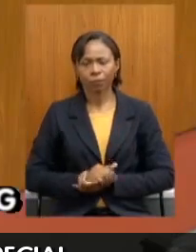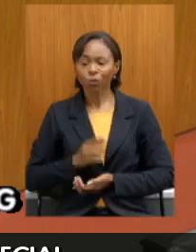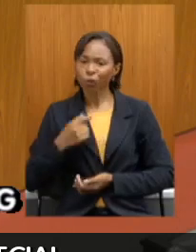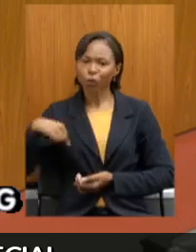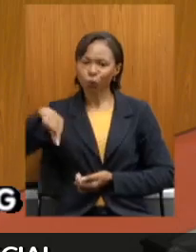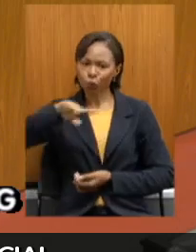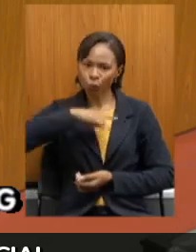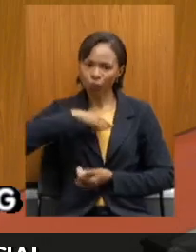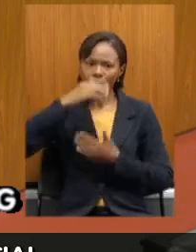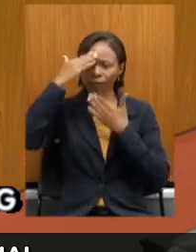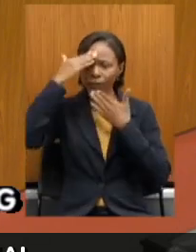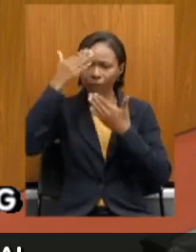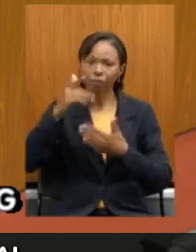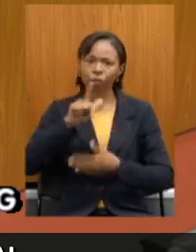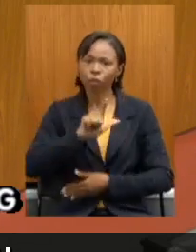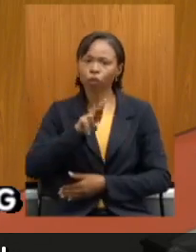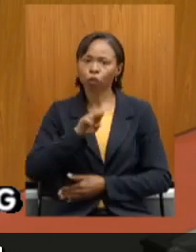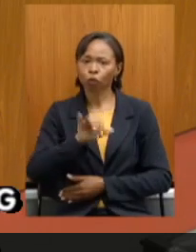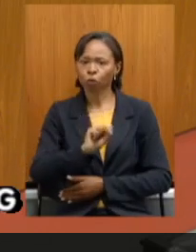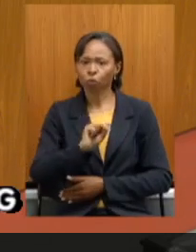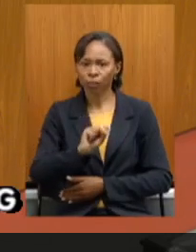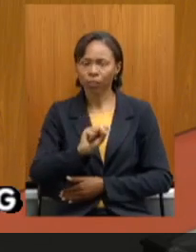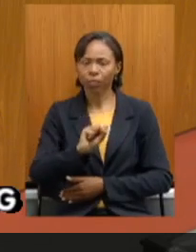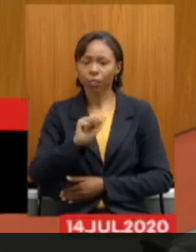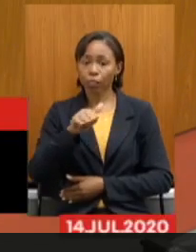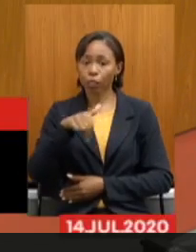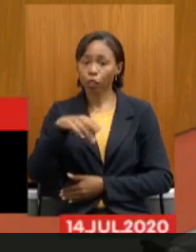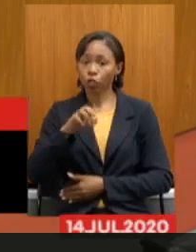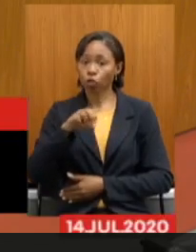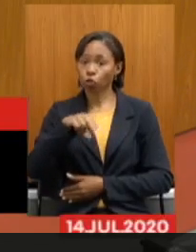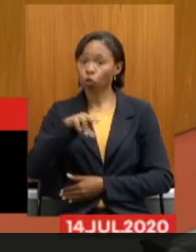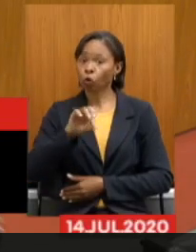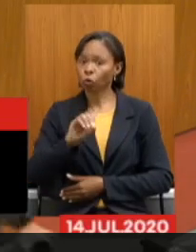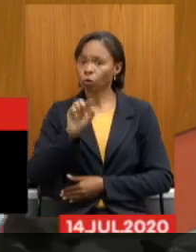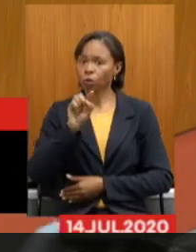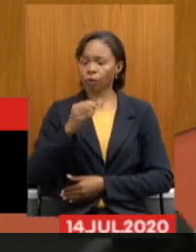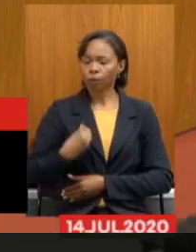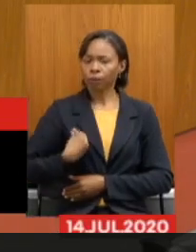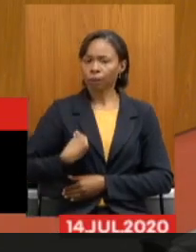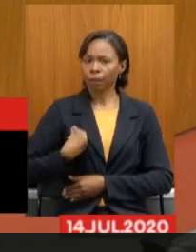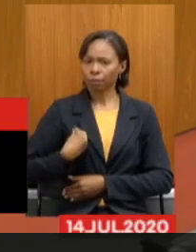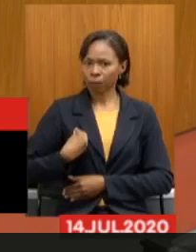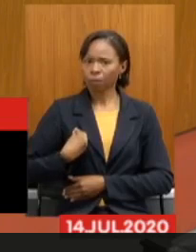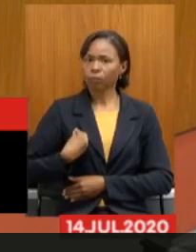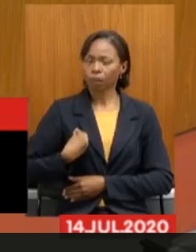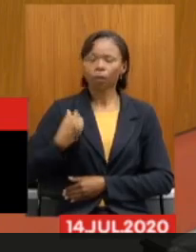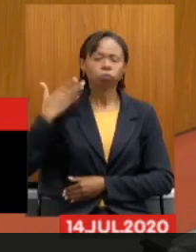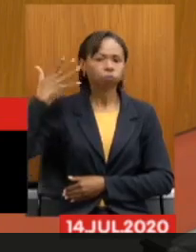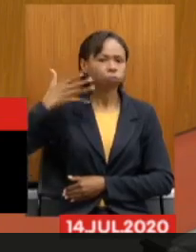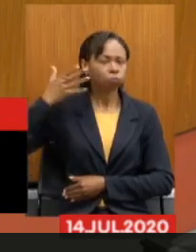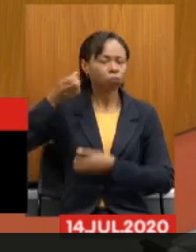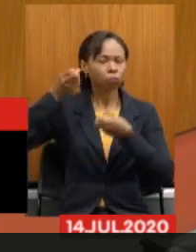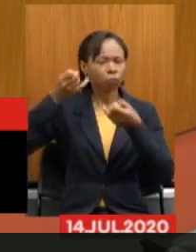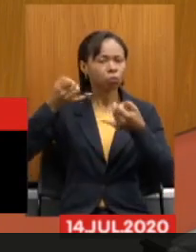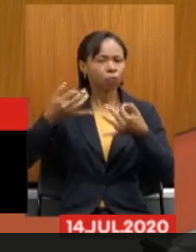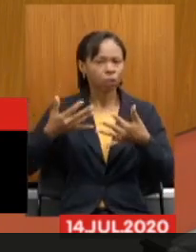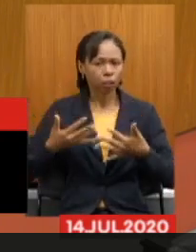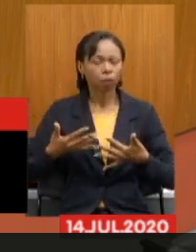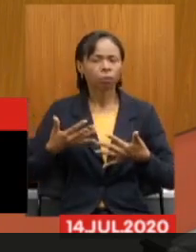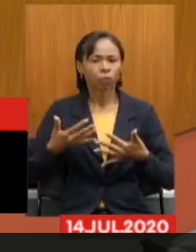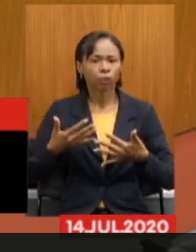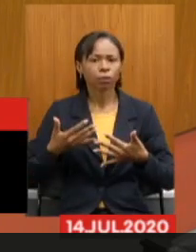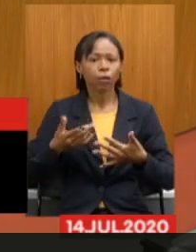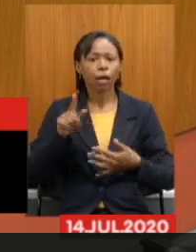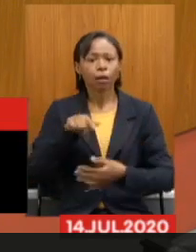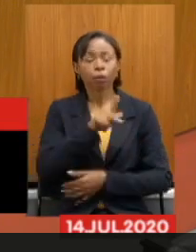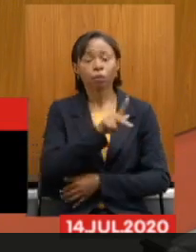agradecemos, senhor Luiz Antônio Soares, pela sua participação e a sua colaboração, que é o